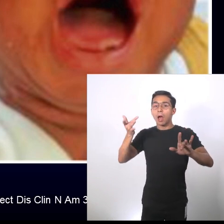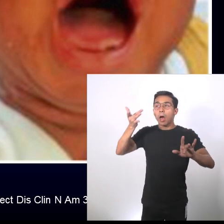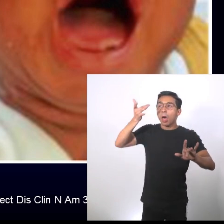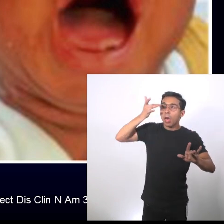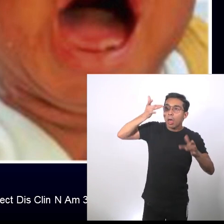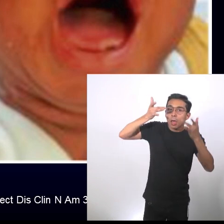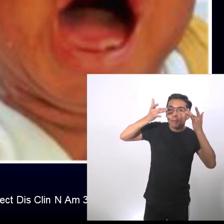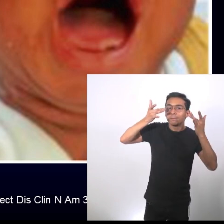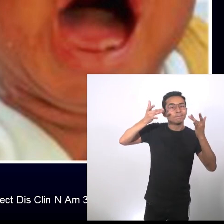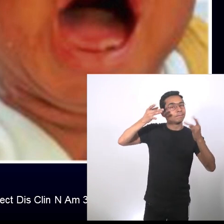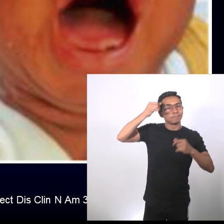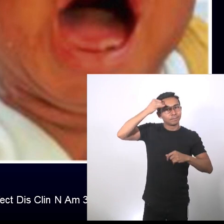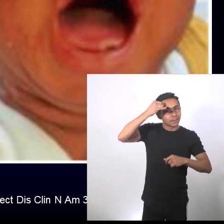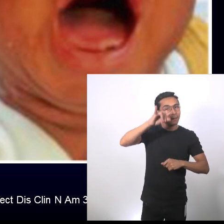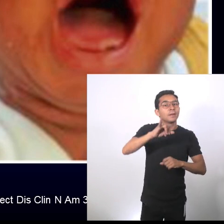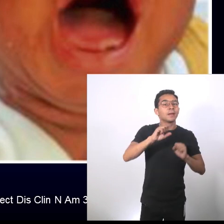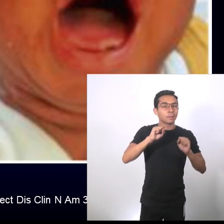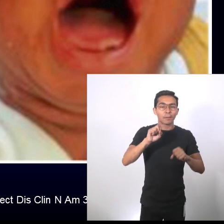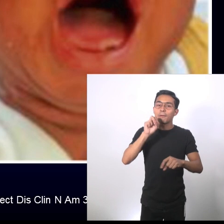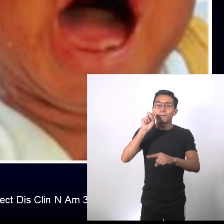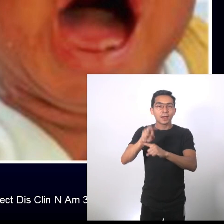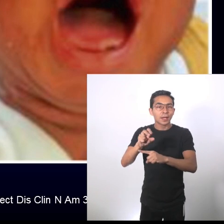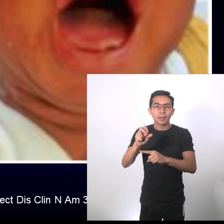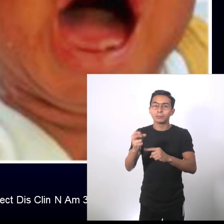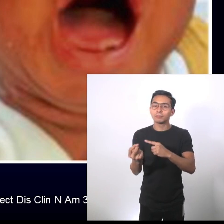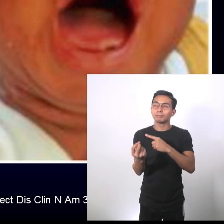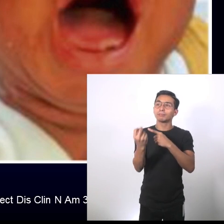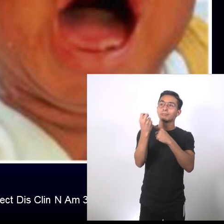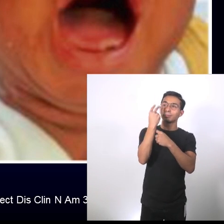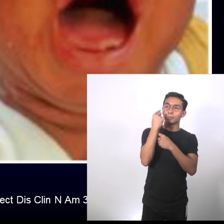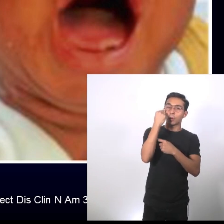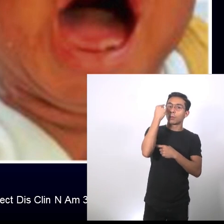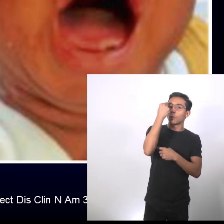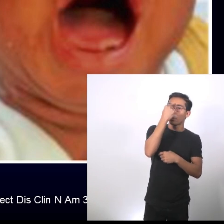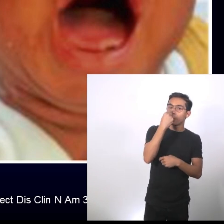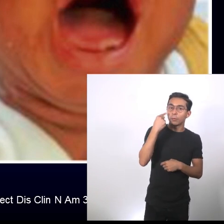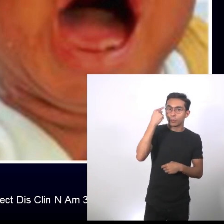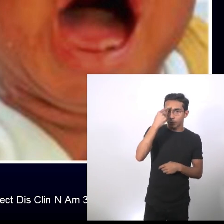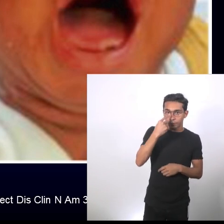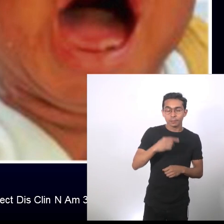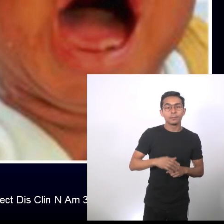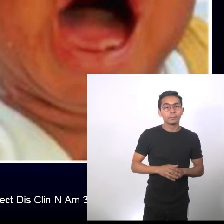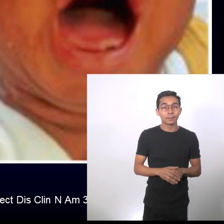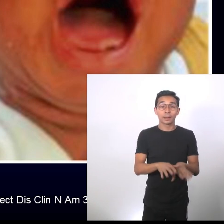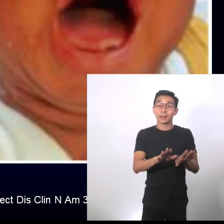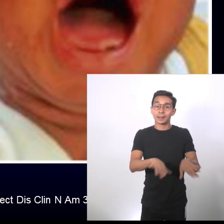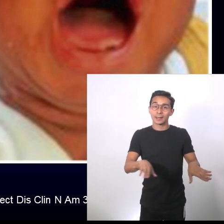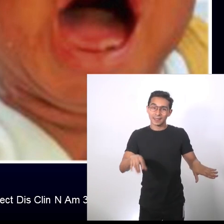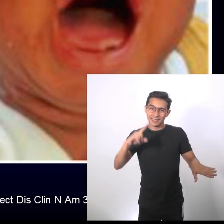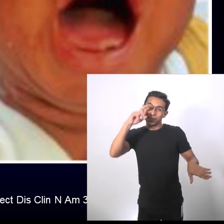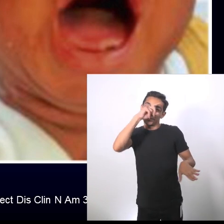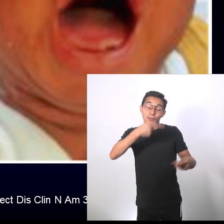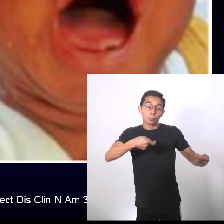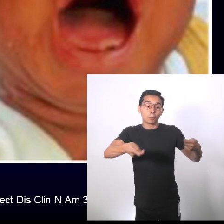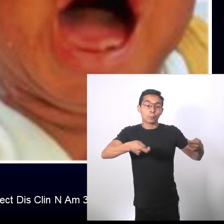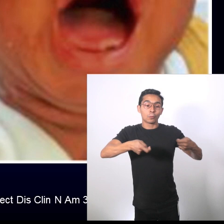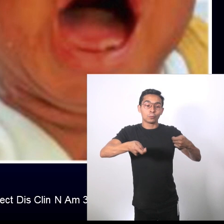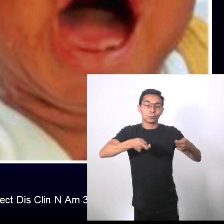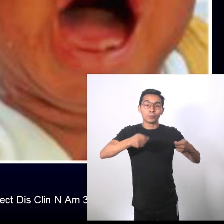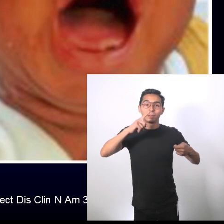mecanismo claro que leva o vírus, vamos dizer, à mucosa ocular, mas numa criança, evidentemente, isso é muito mais difícil.